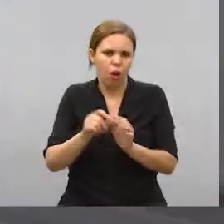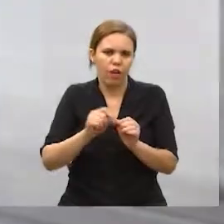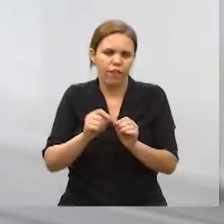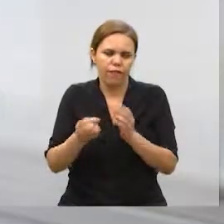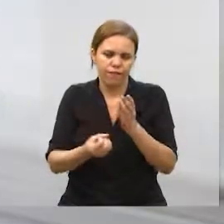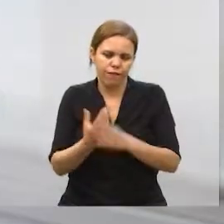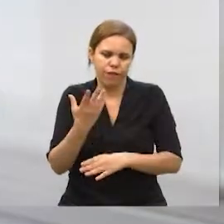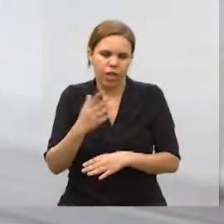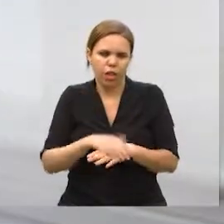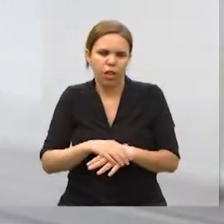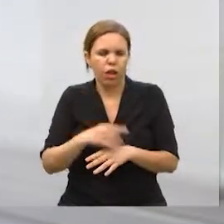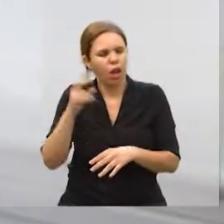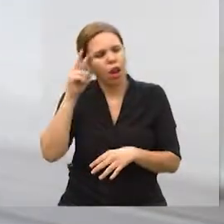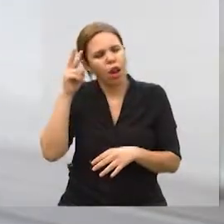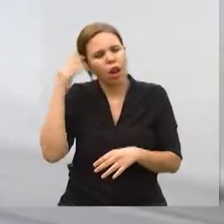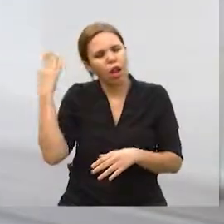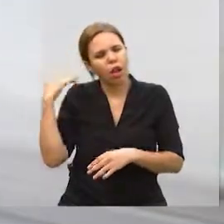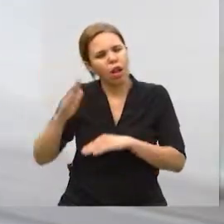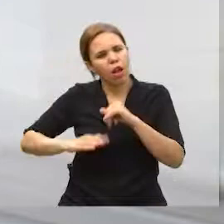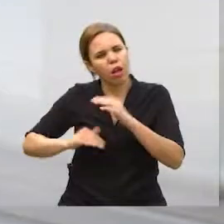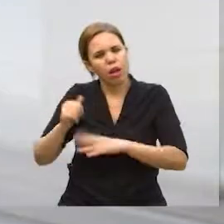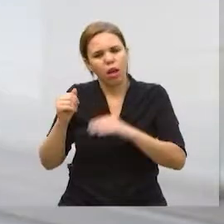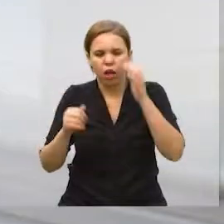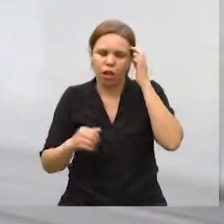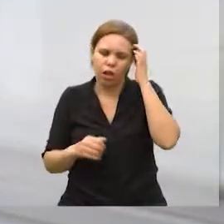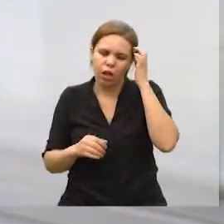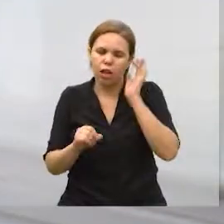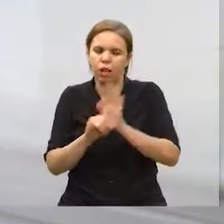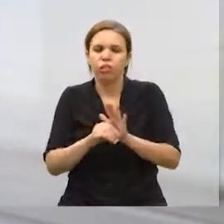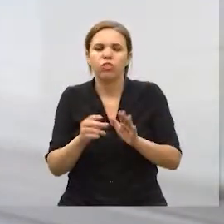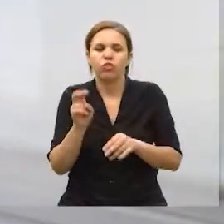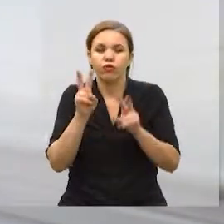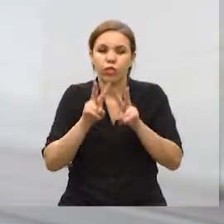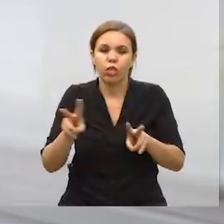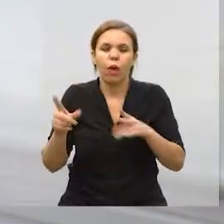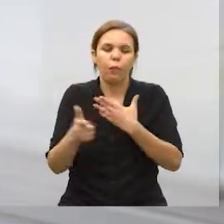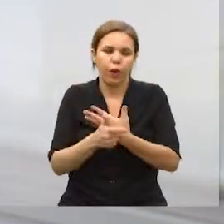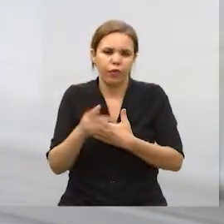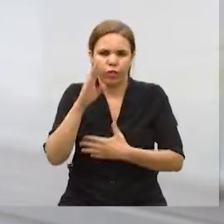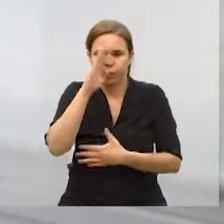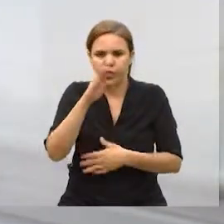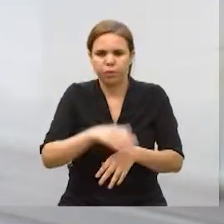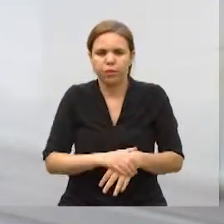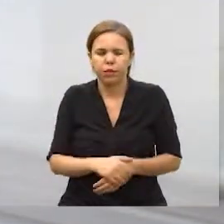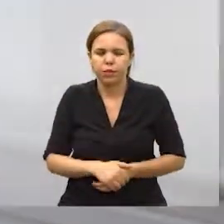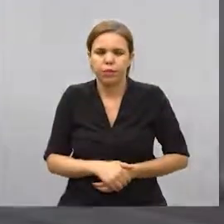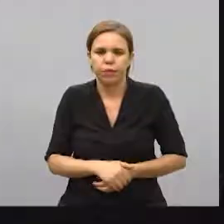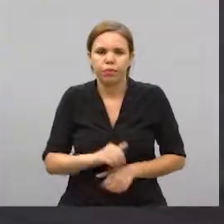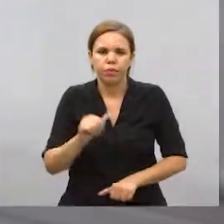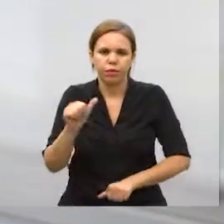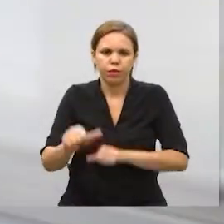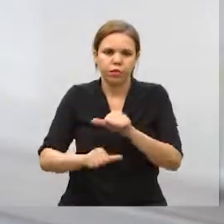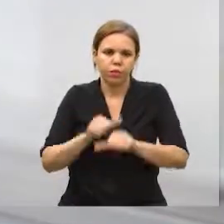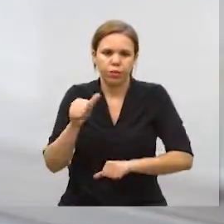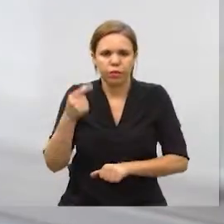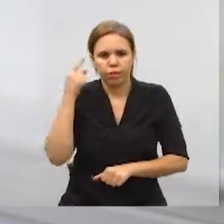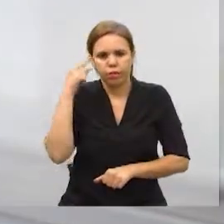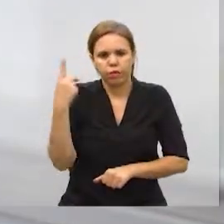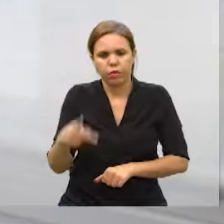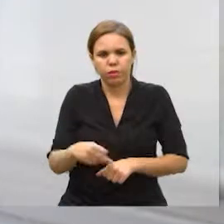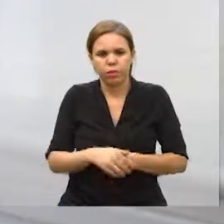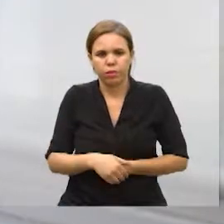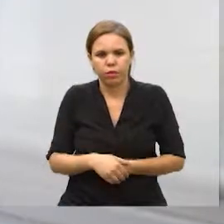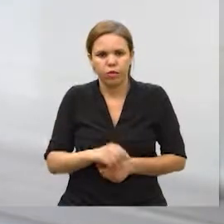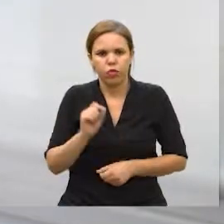autoral. A profissional lembra que neste processo a identidade visual tem um papel fundamental. É transformar